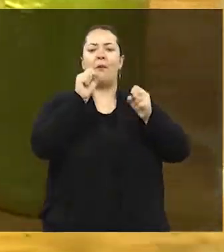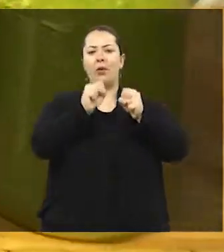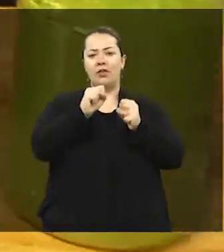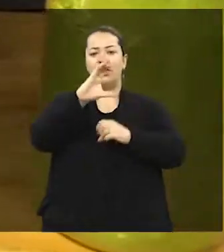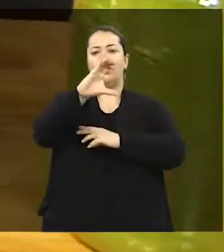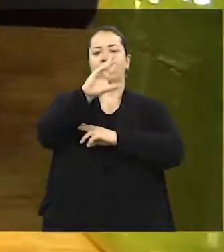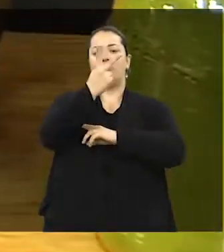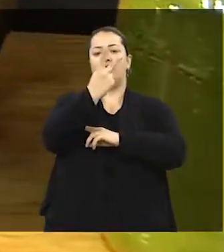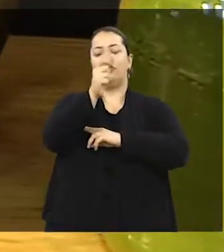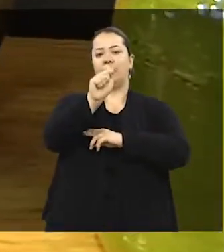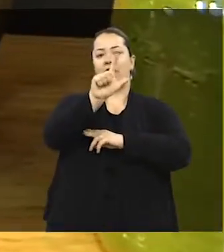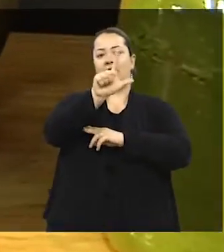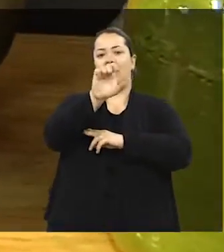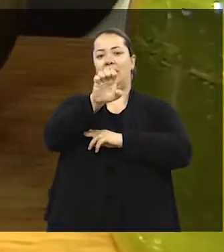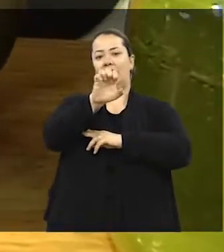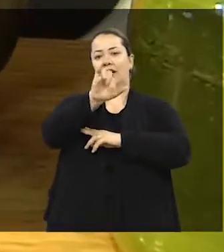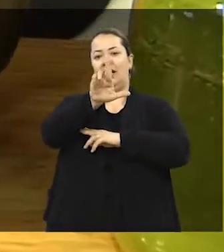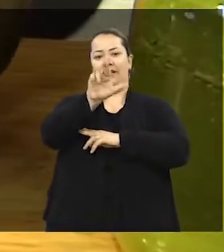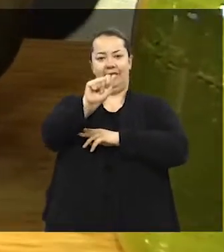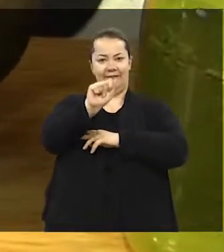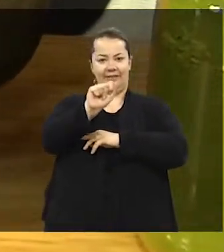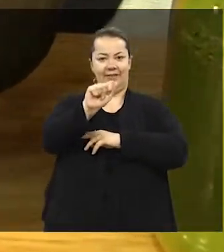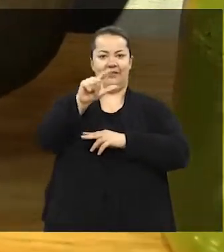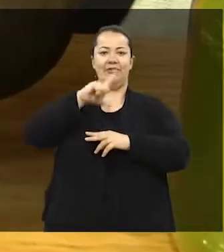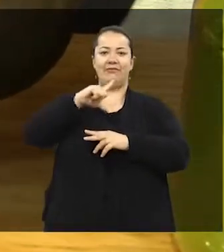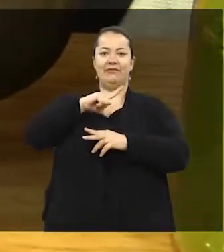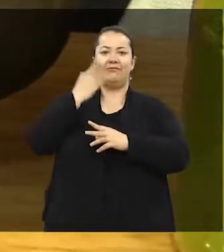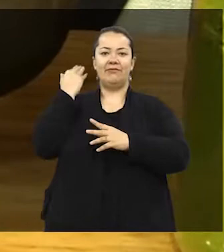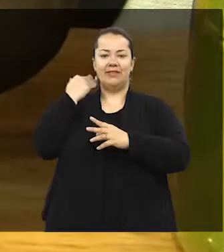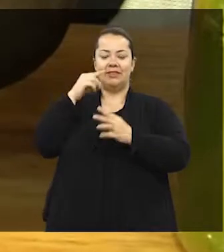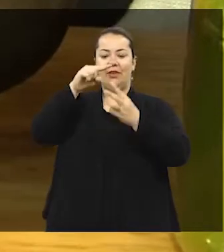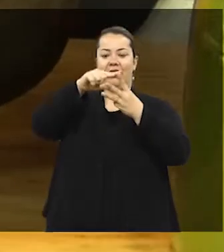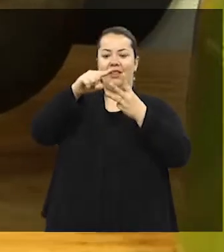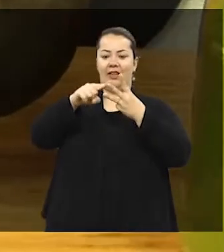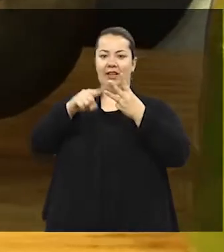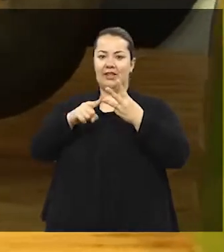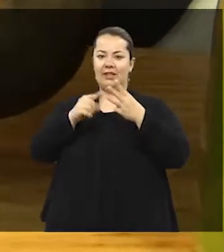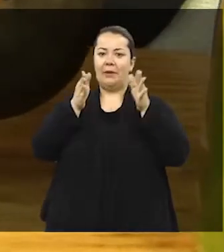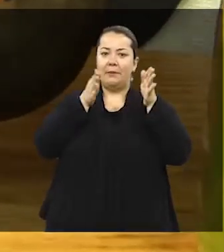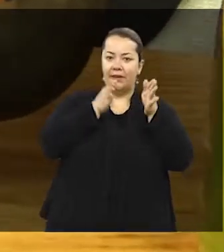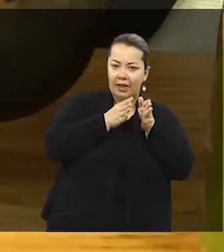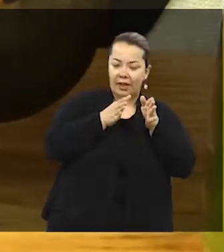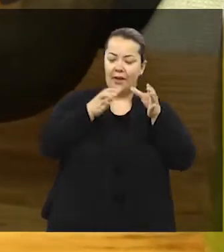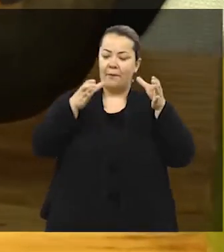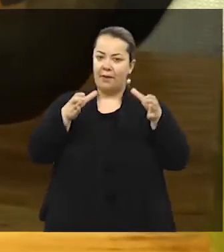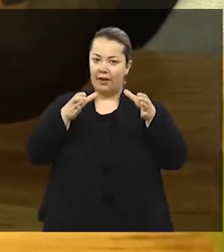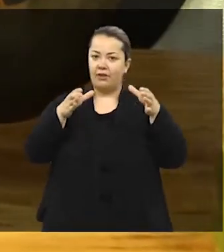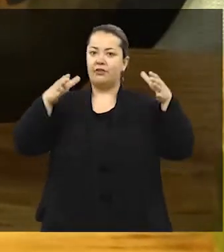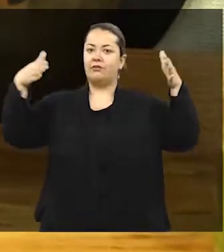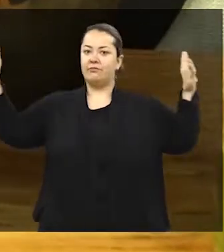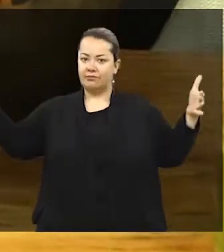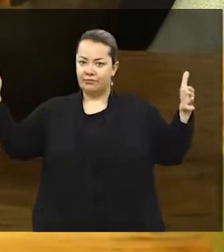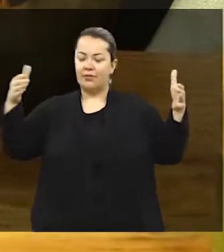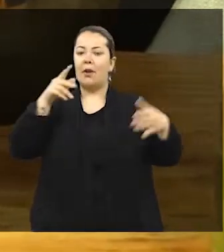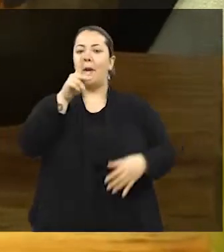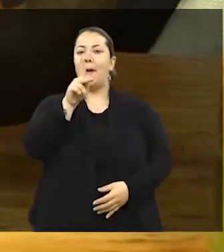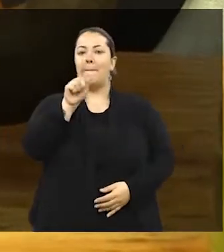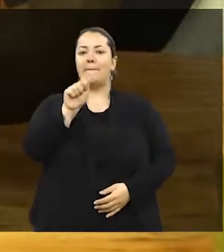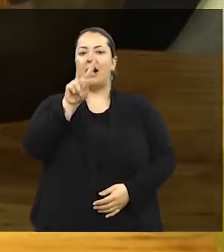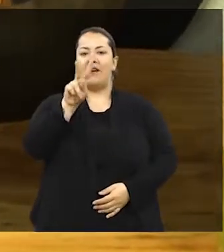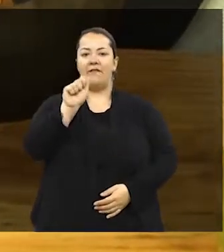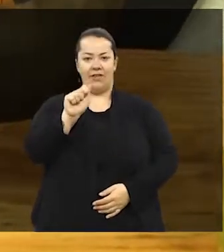a chaleira. Ela também tinha 3 medidas: a pequena, a média ou